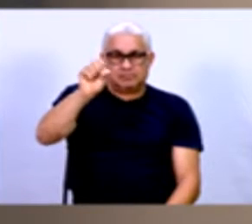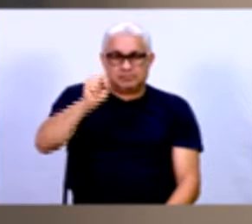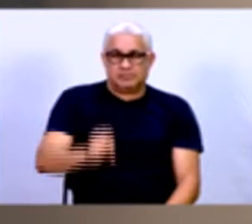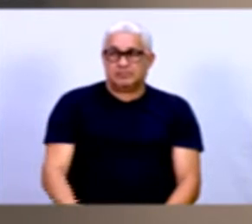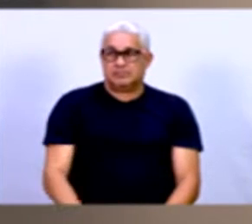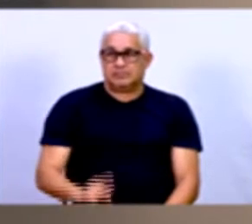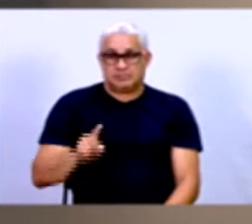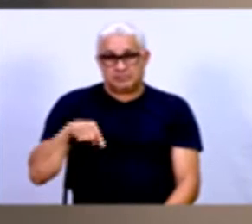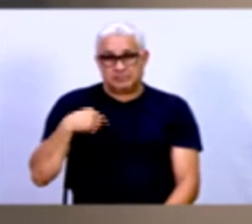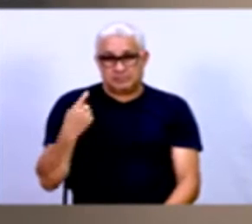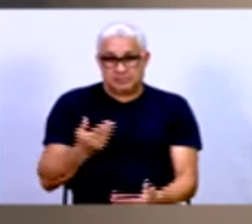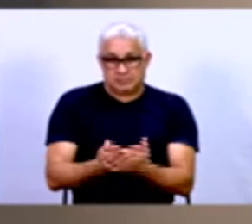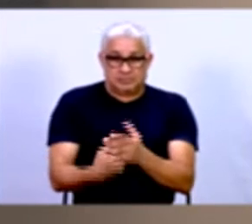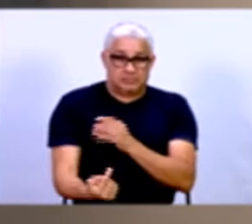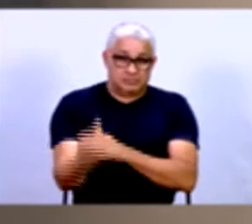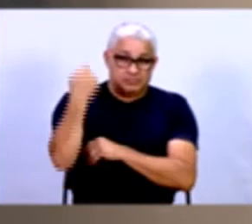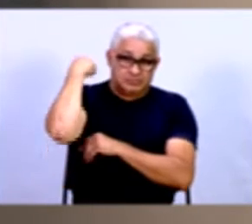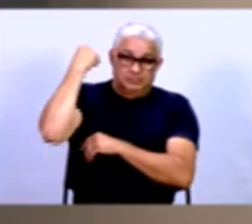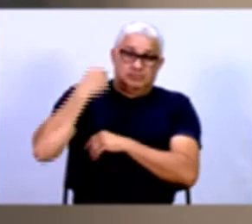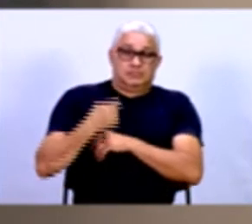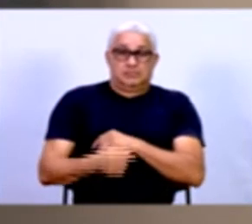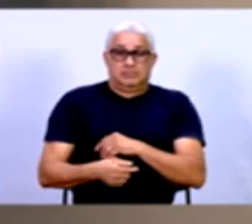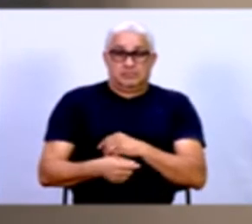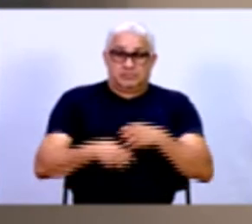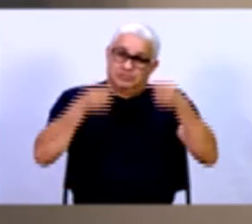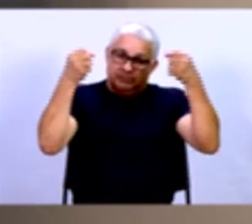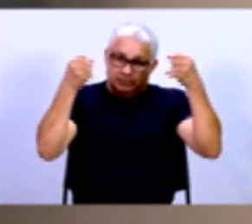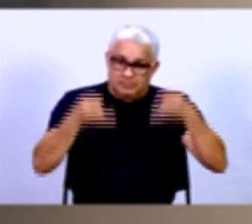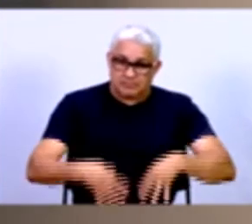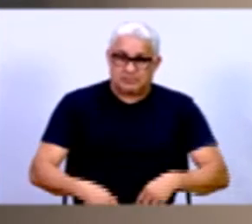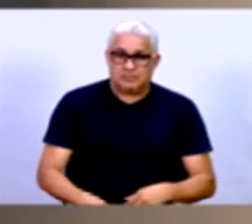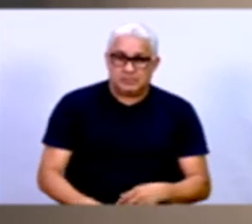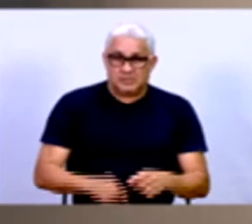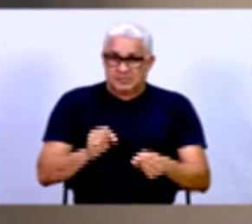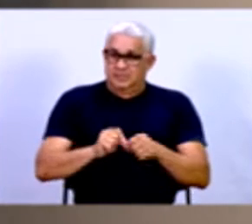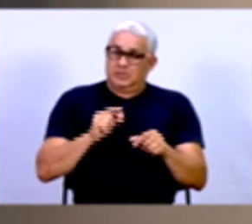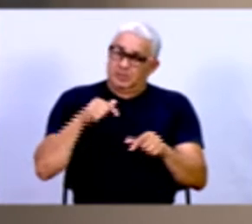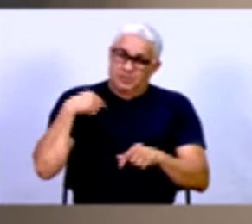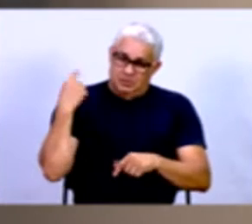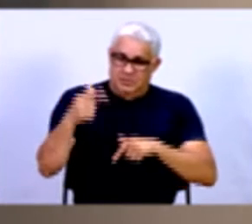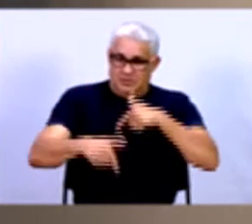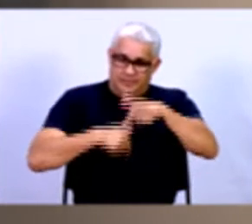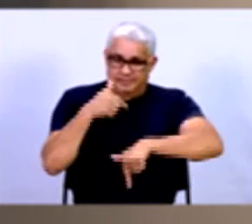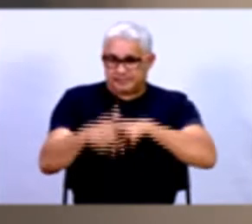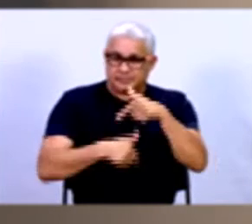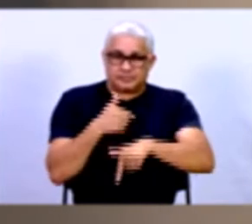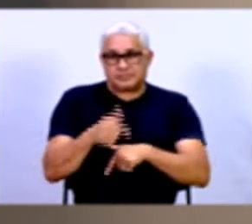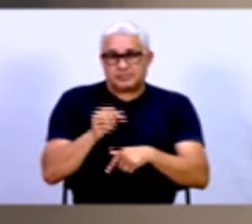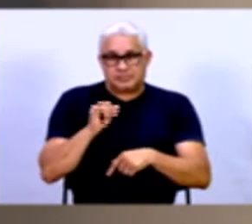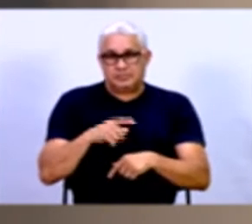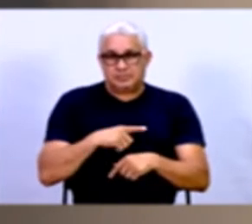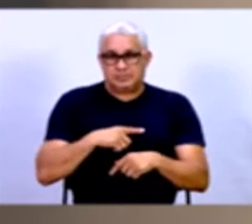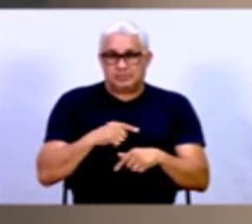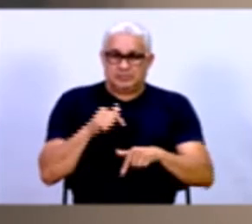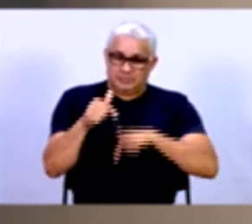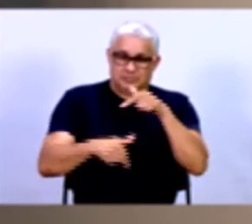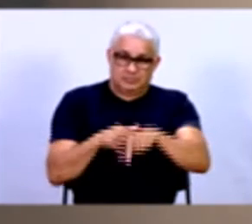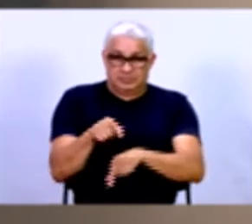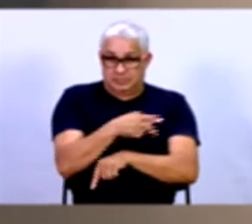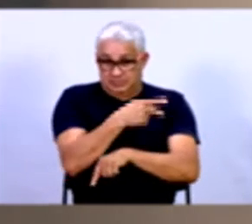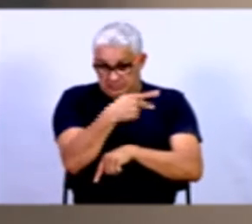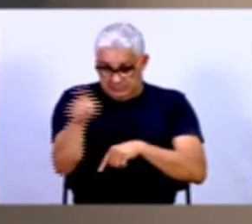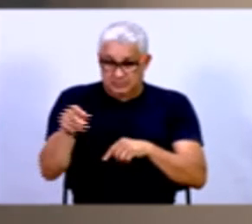estava comentando na aula passada, que a gente estava falando de vamos fazer isso no nosso trabalho, né? Se vocês forem fazer isso no trabalho de